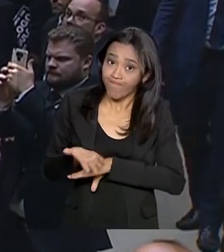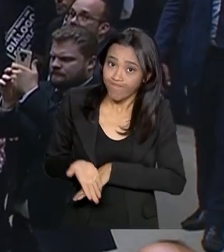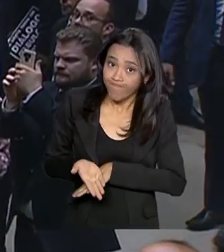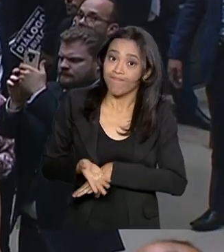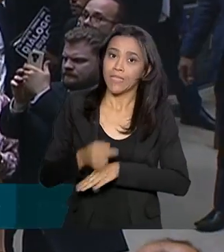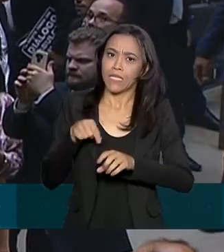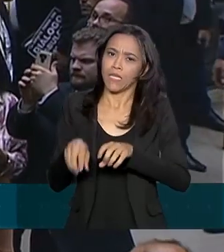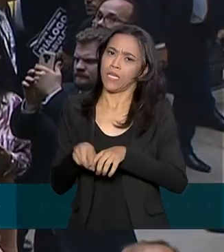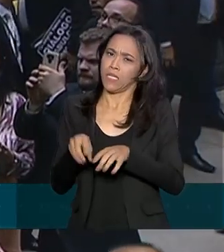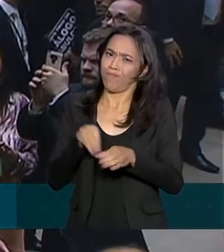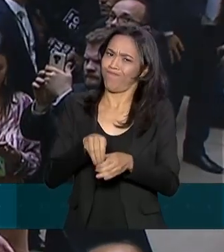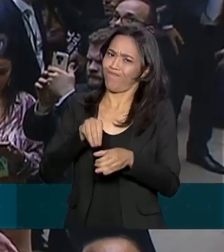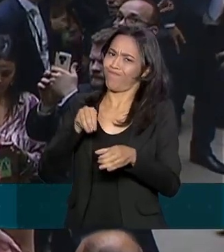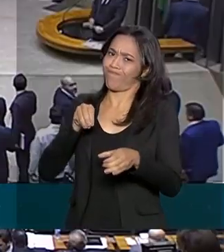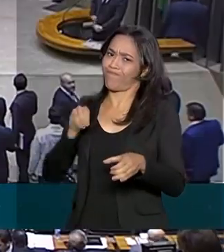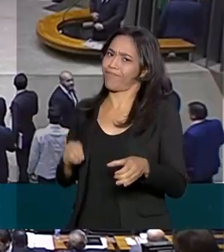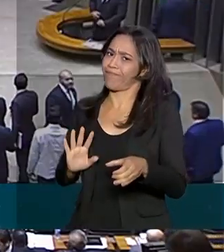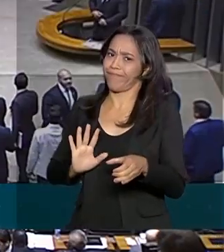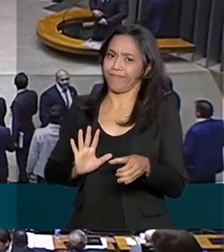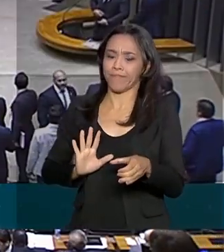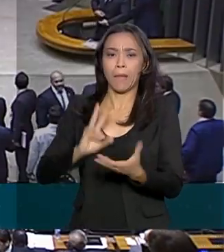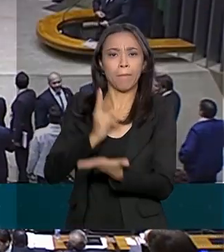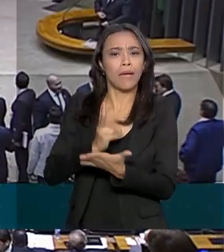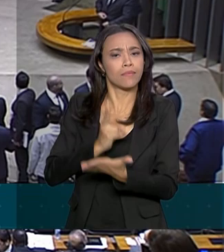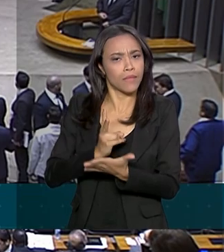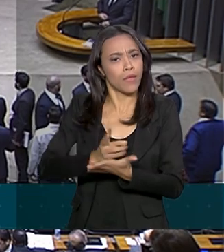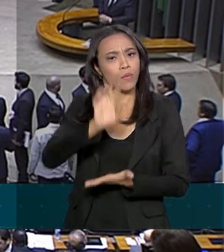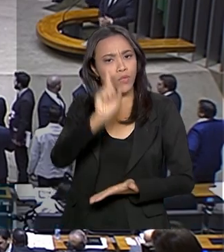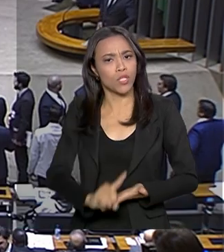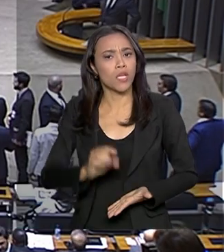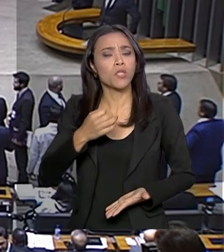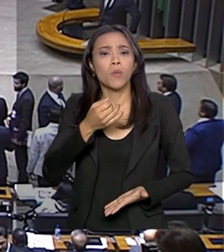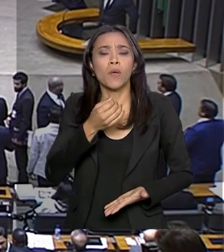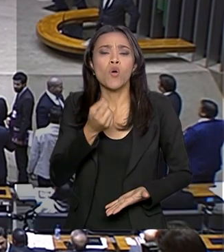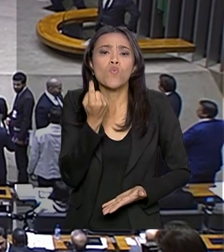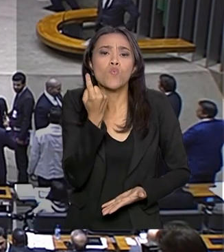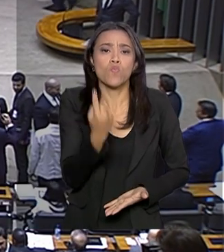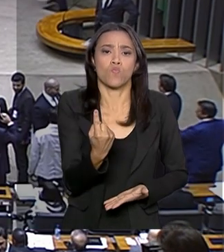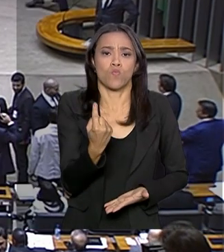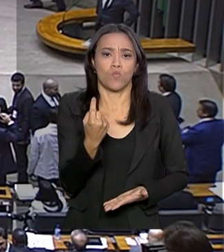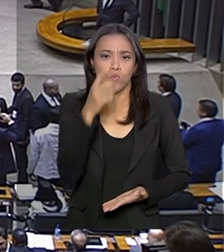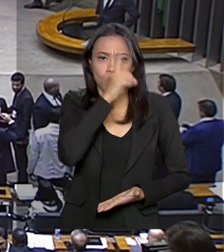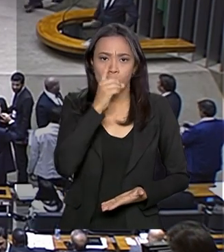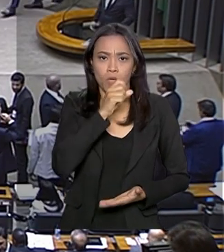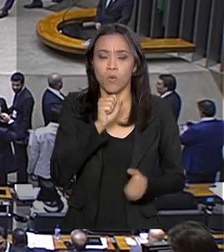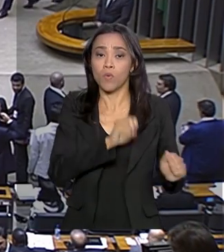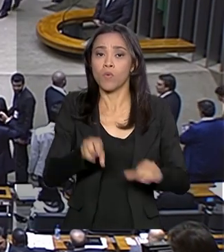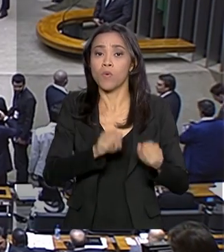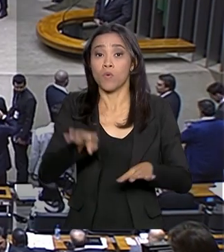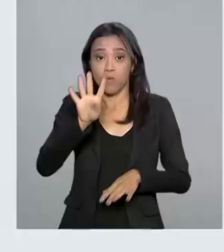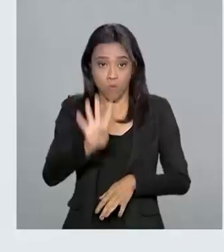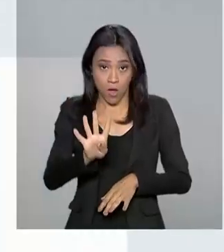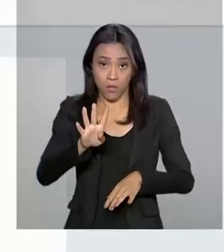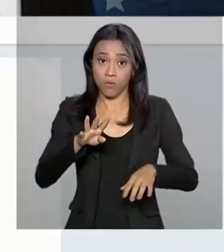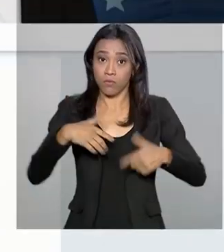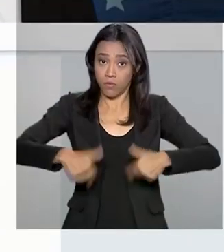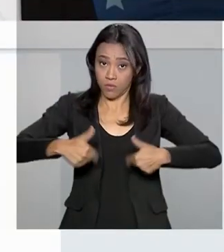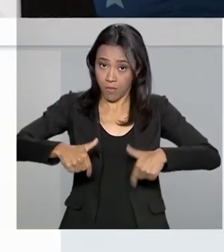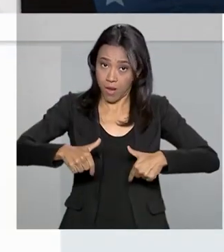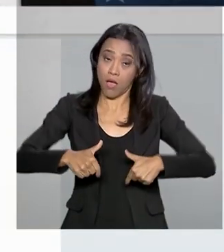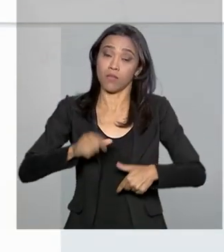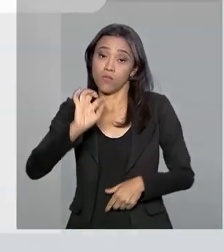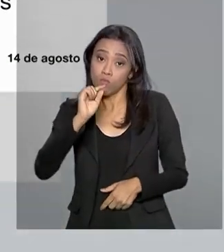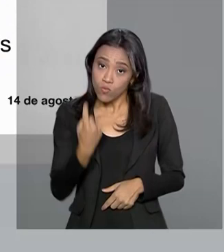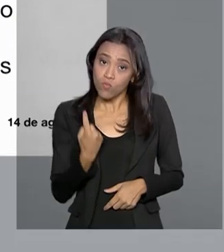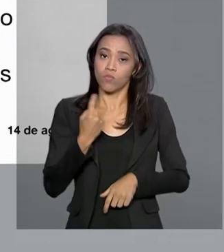recuou e decidiu manter o direito do trabalhador de ter pelo menos um domingo de folga a cada quatro semanas trabalhadas. No